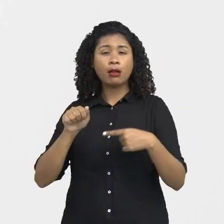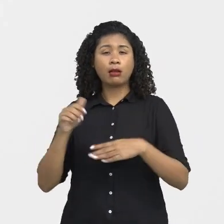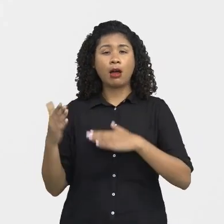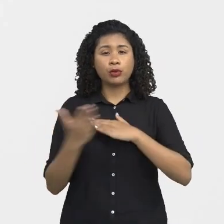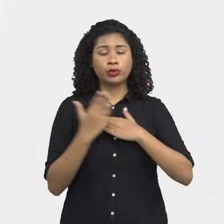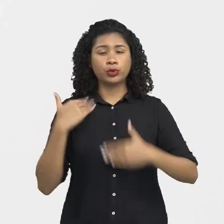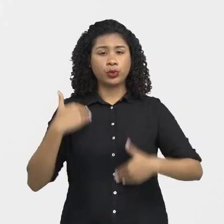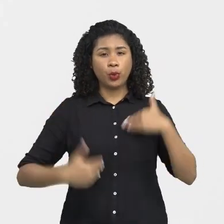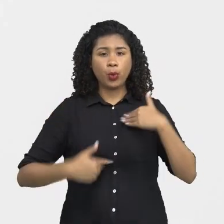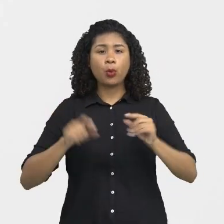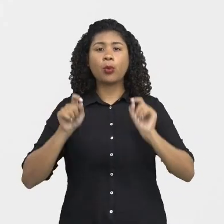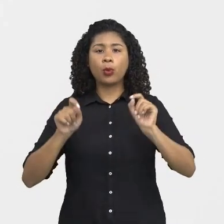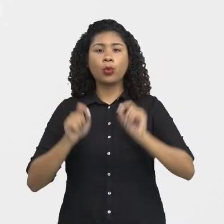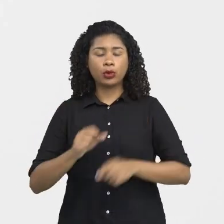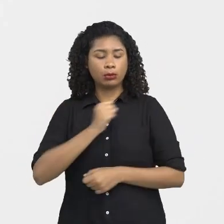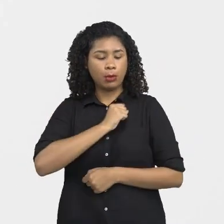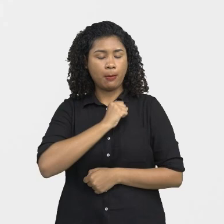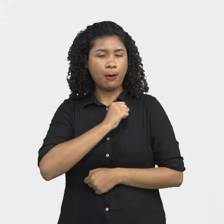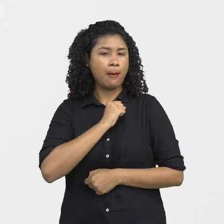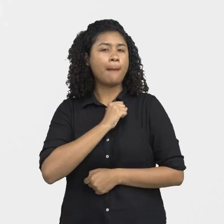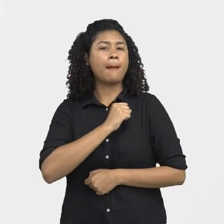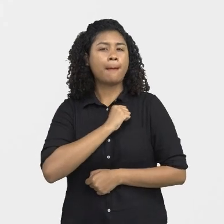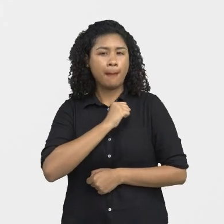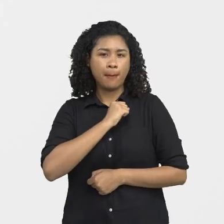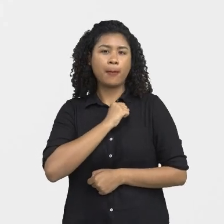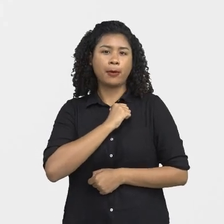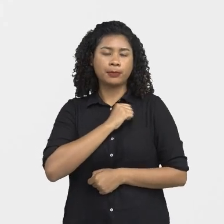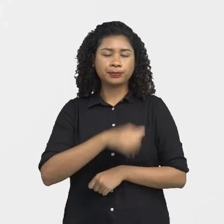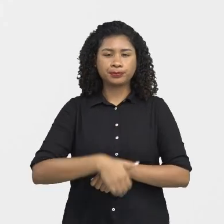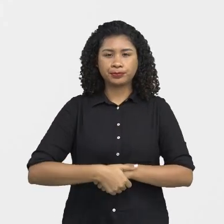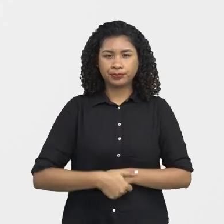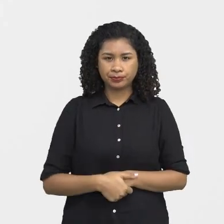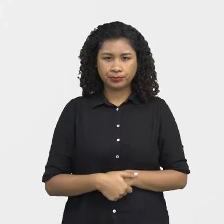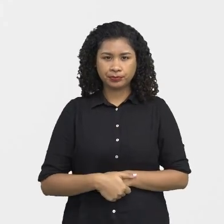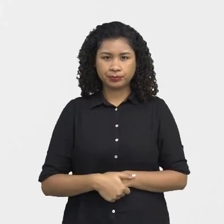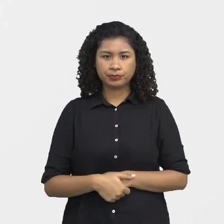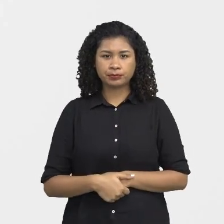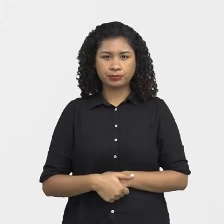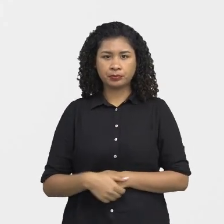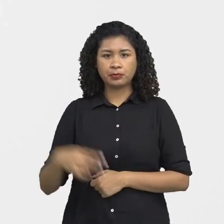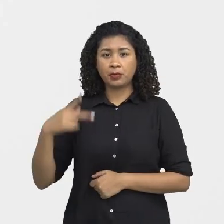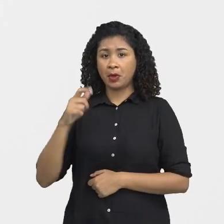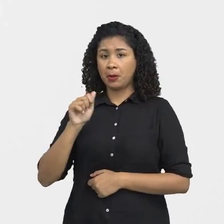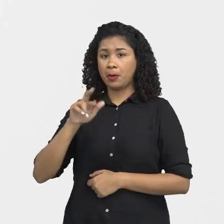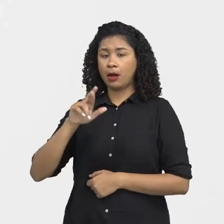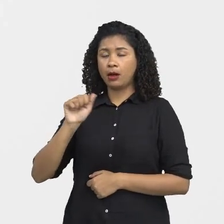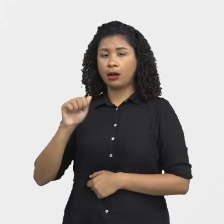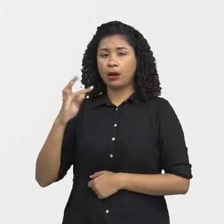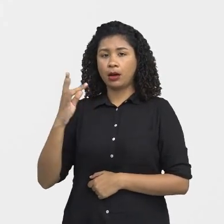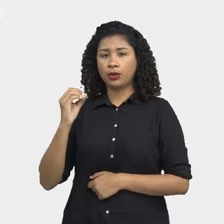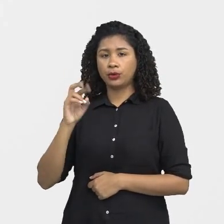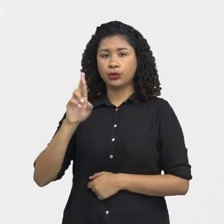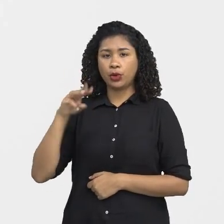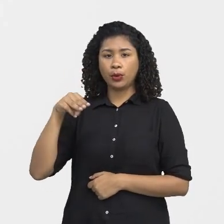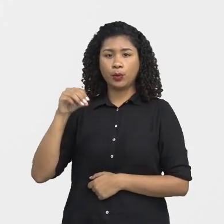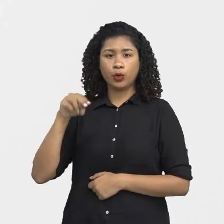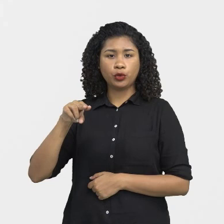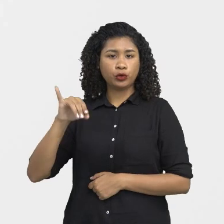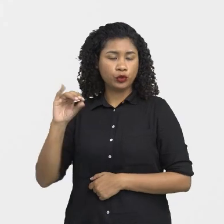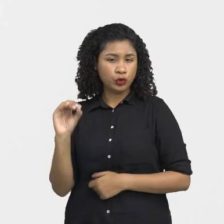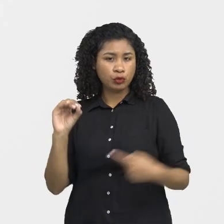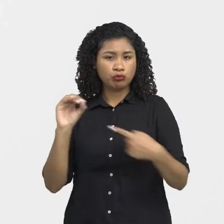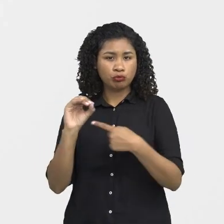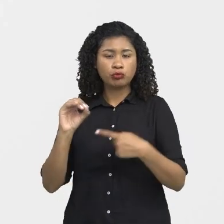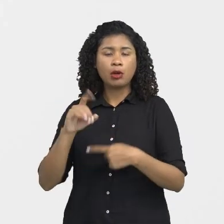pressão arterial e a maior excitabilidade do sistema nervoso. O paratormônio, produzido nas paratireoides, eleva a concentração